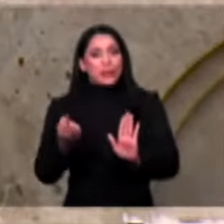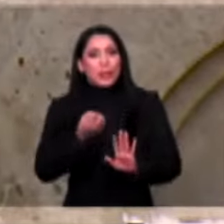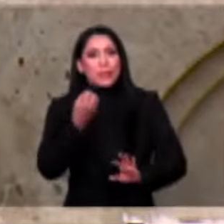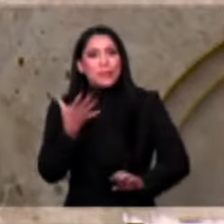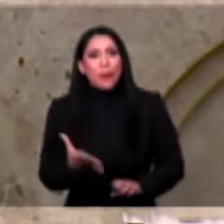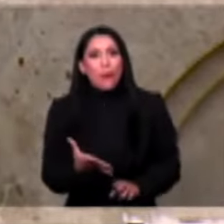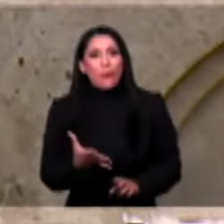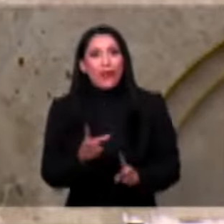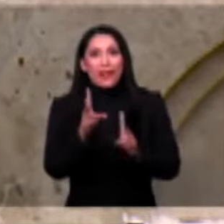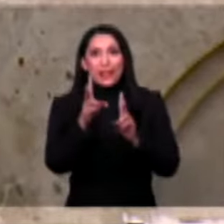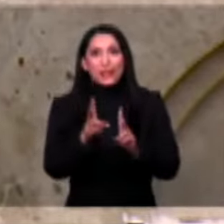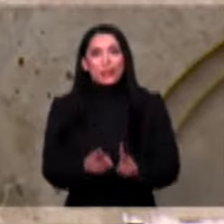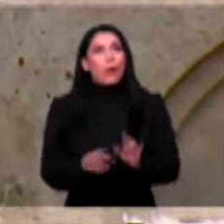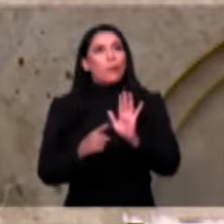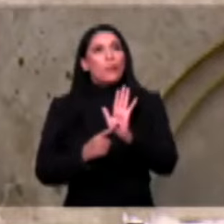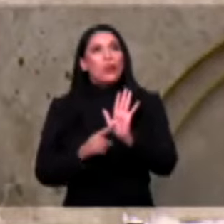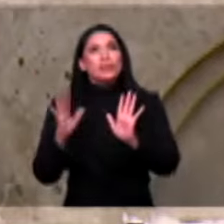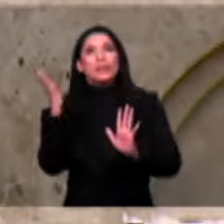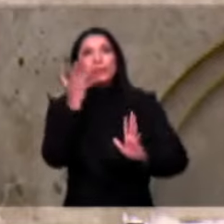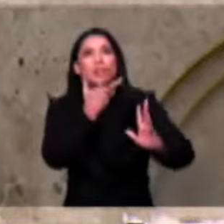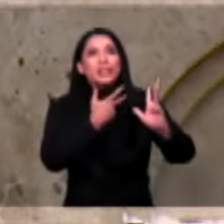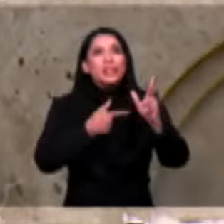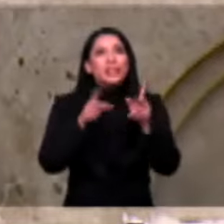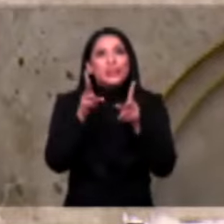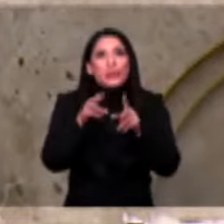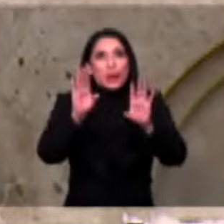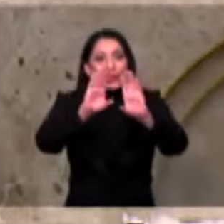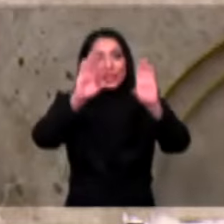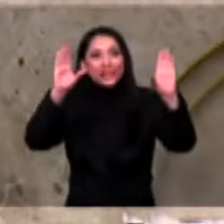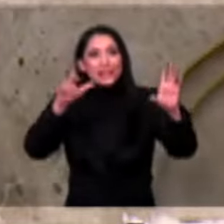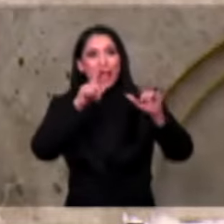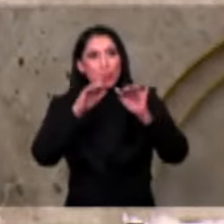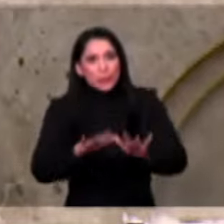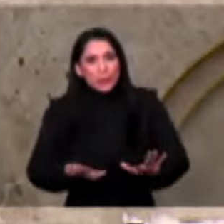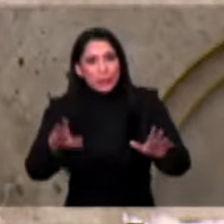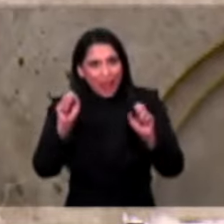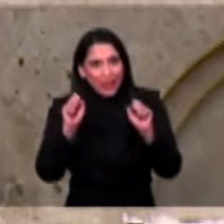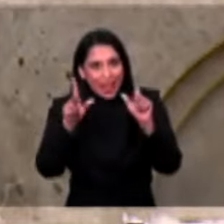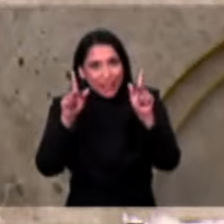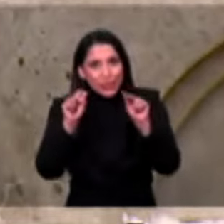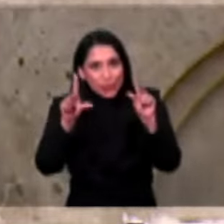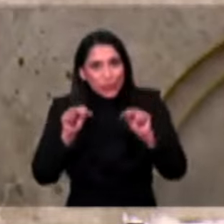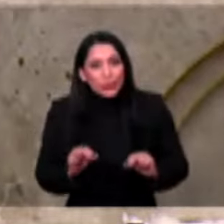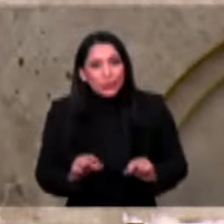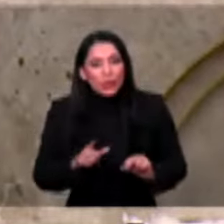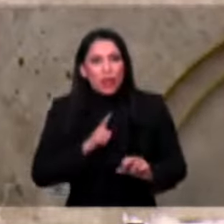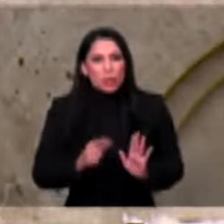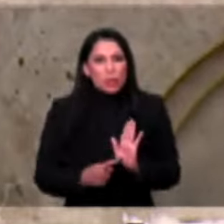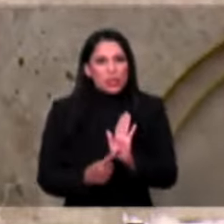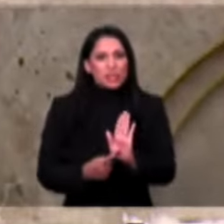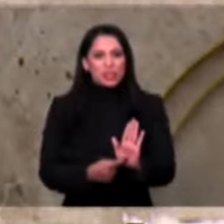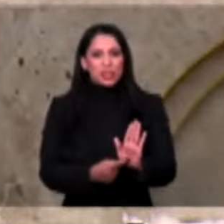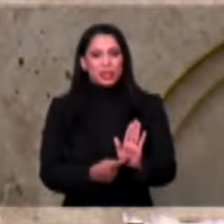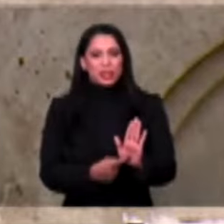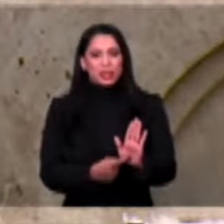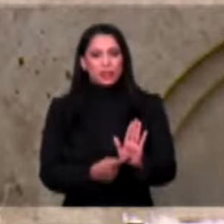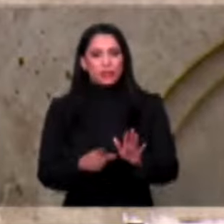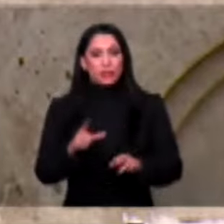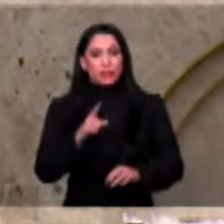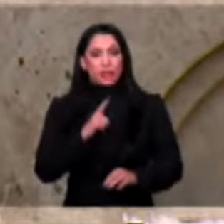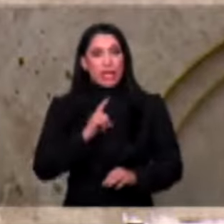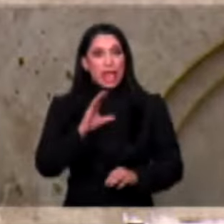mar. Liberdade é palavra força impregnada de esperança. No verso inexcedível